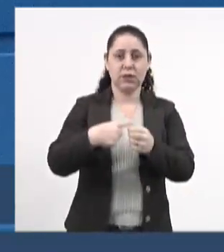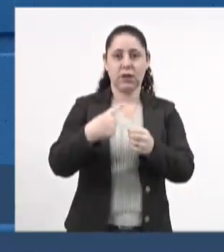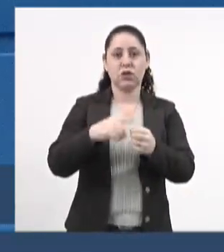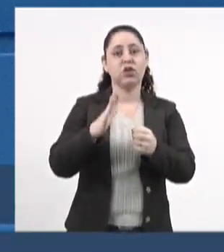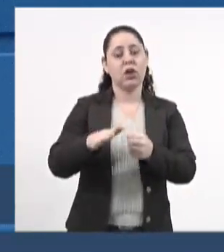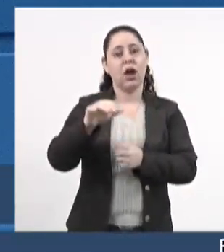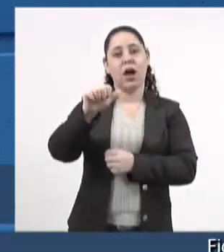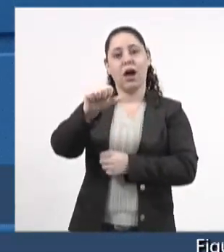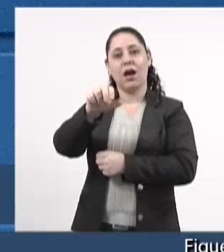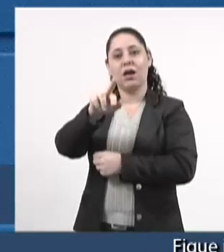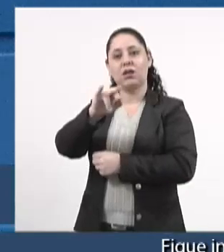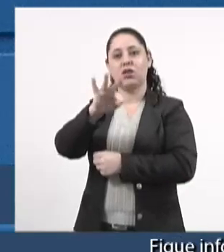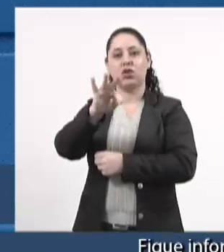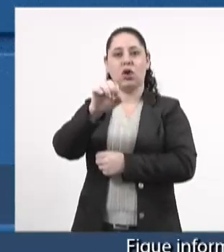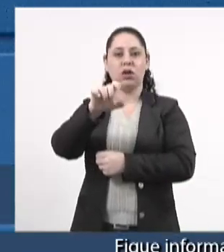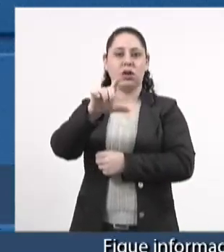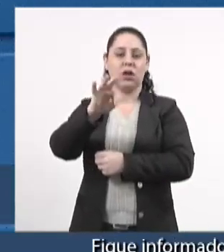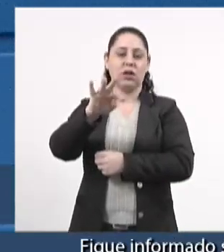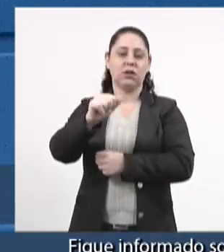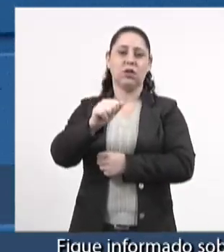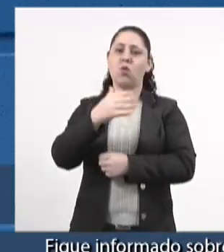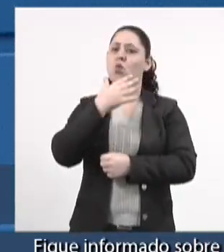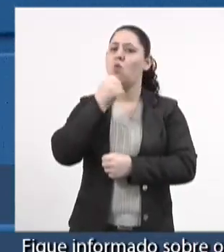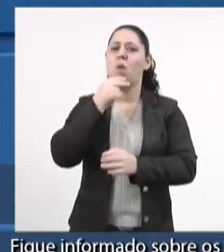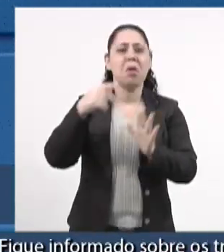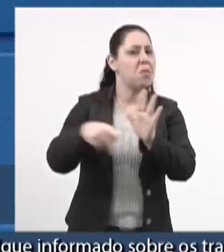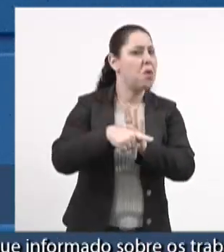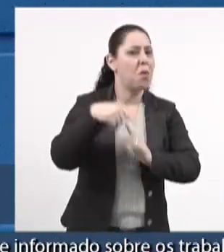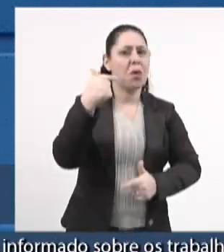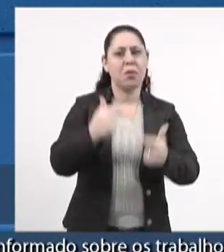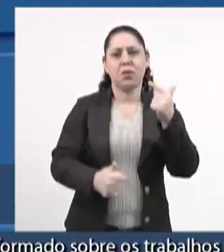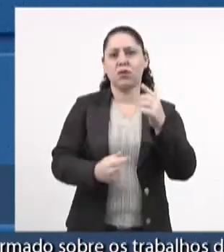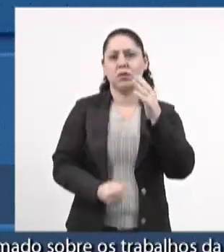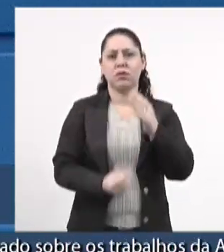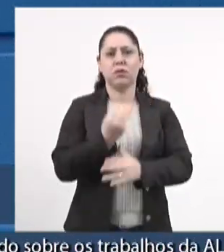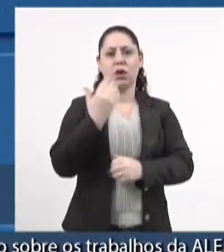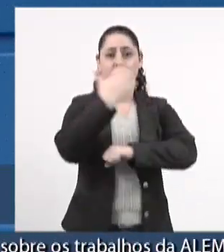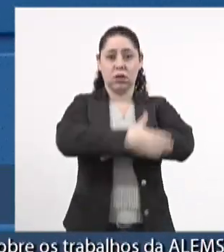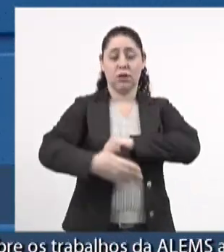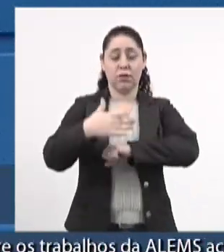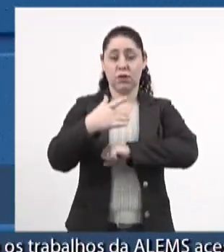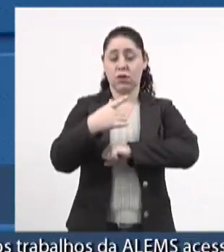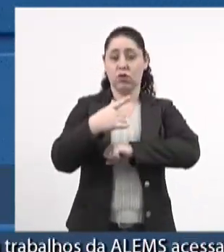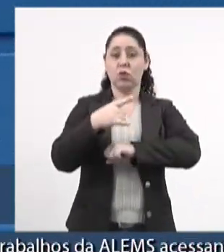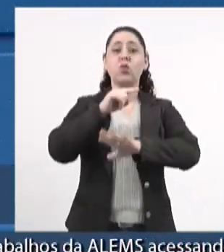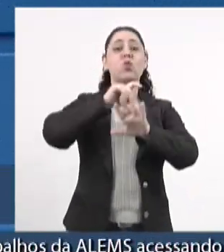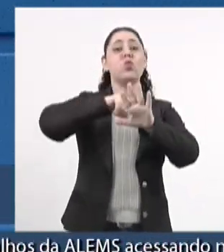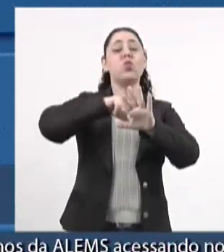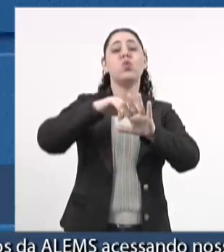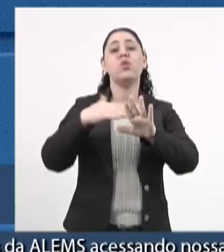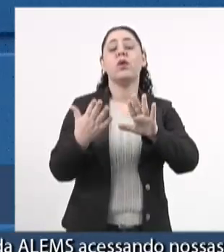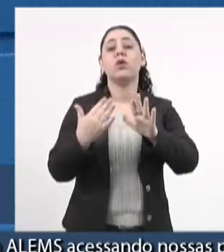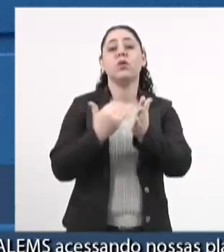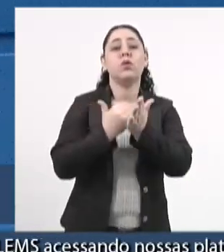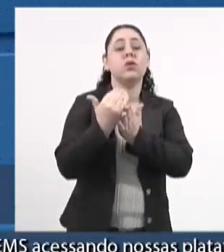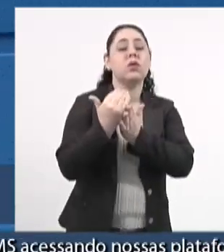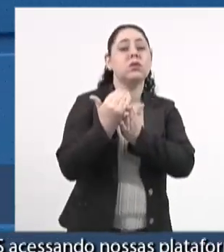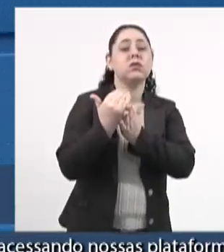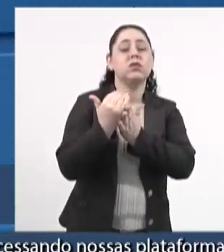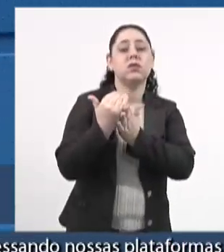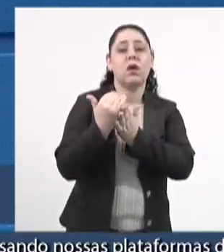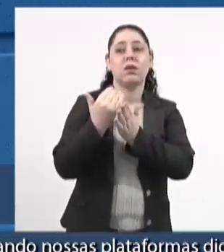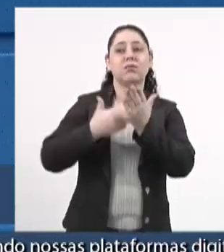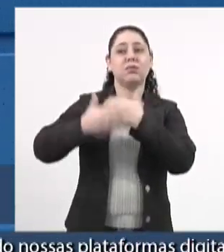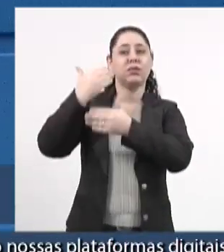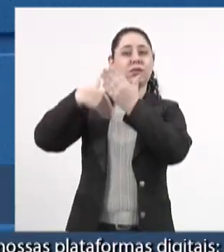dizia Aristóteles que o homem é eminentemente político porque defende o ideal. Começou no berço da